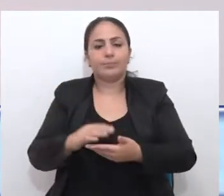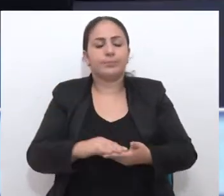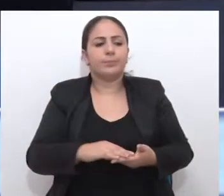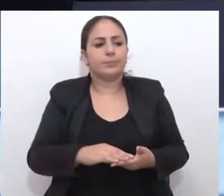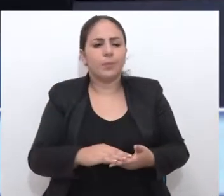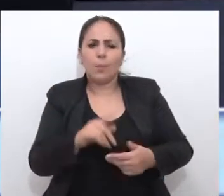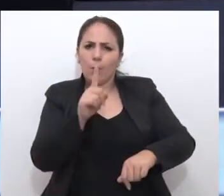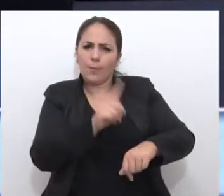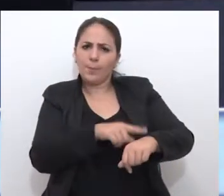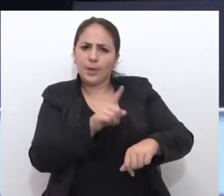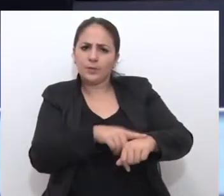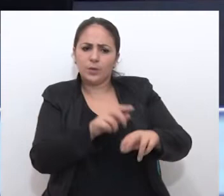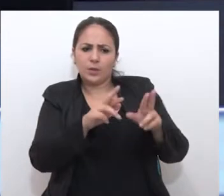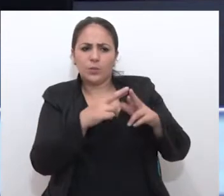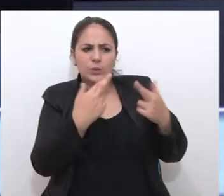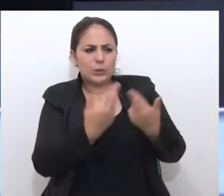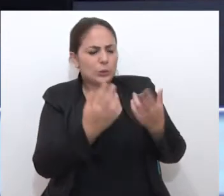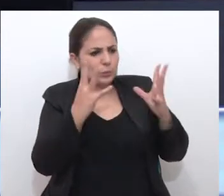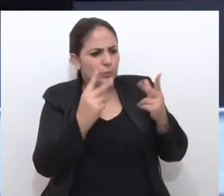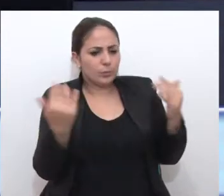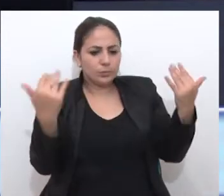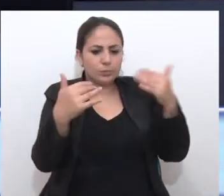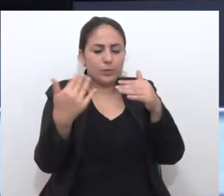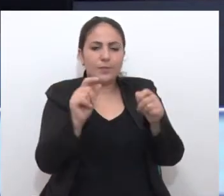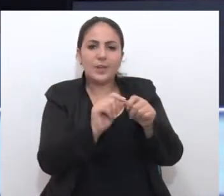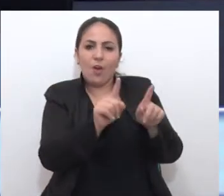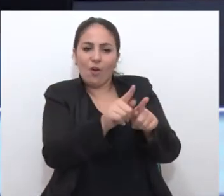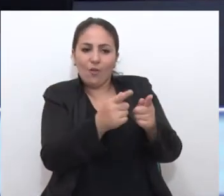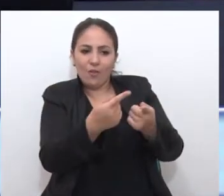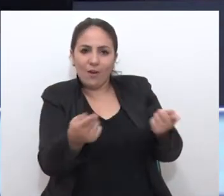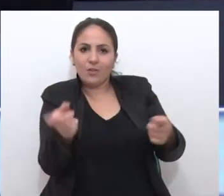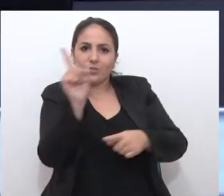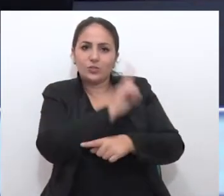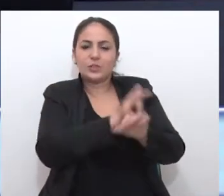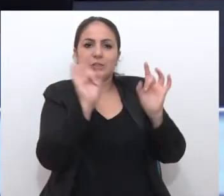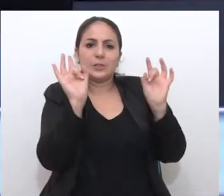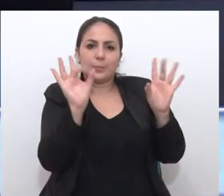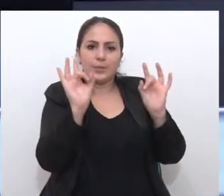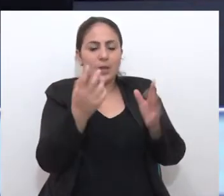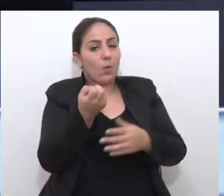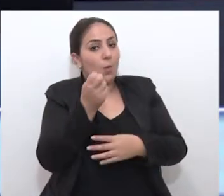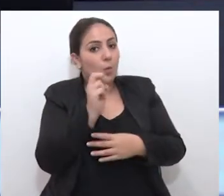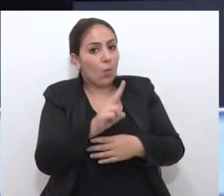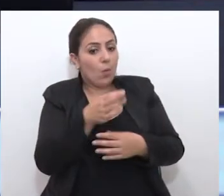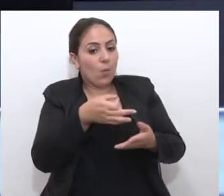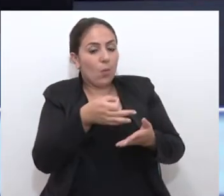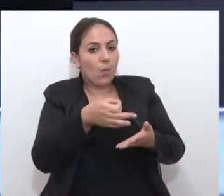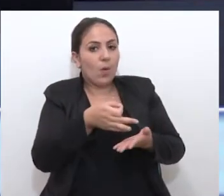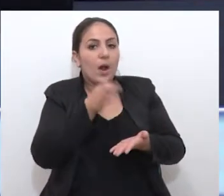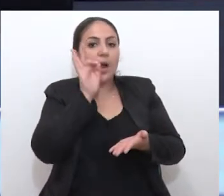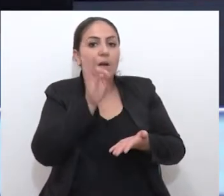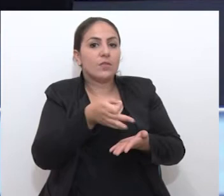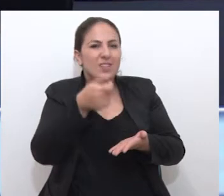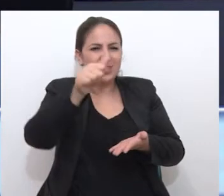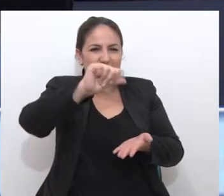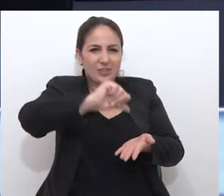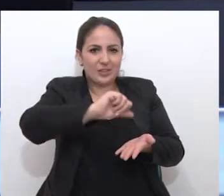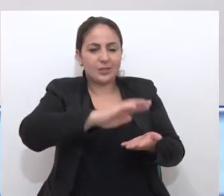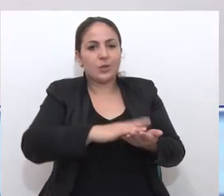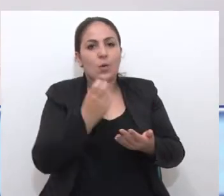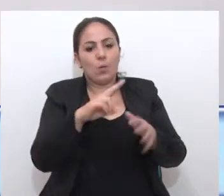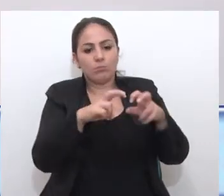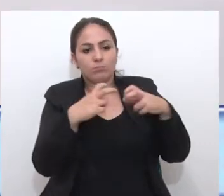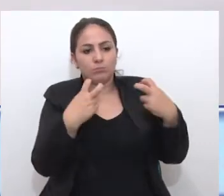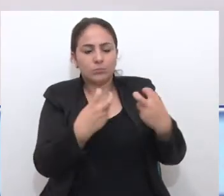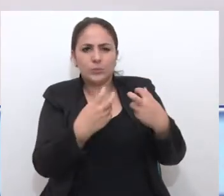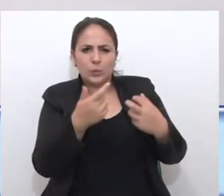diferente. Quando se reúne todo mundo lá para fazer um churrasco numa data especial, ou o café de chaleira, ou aquele